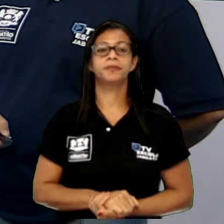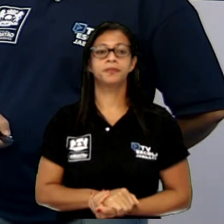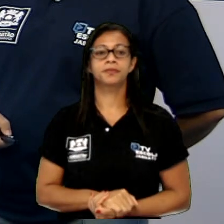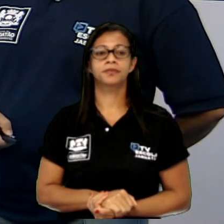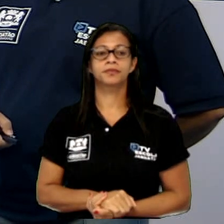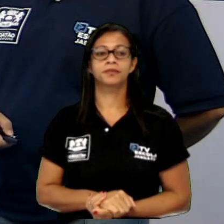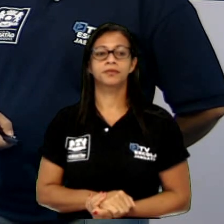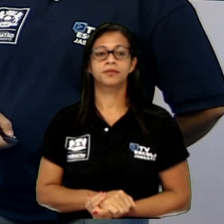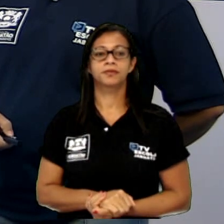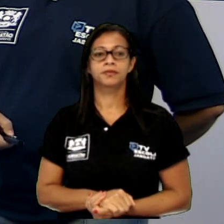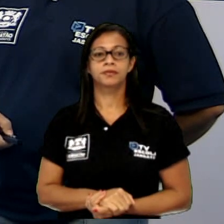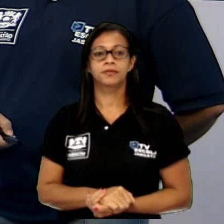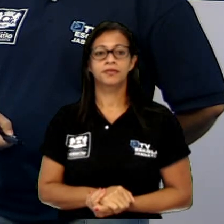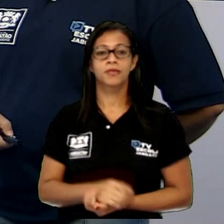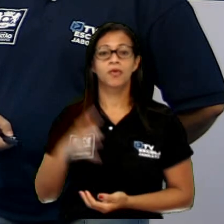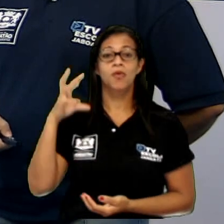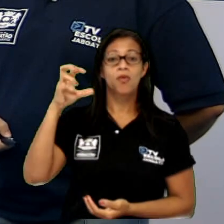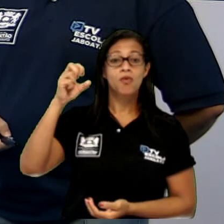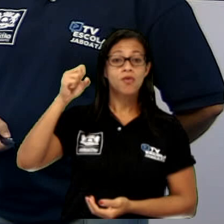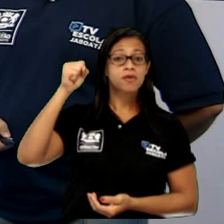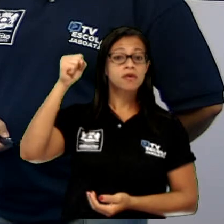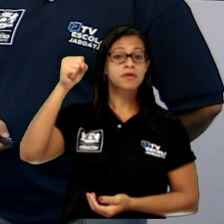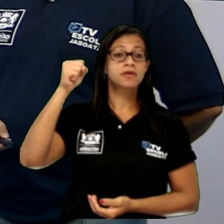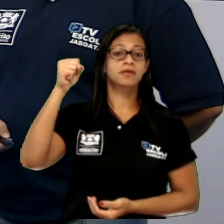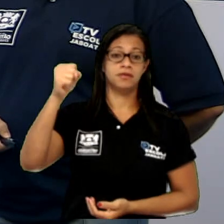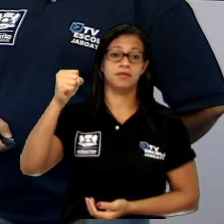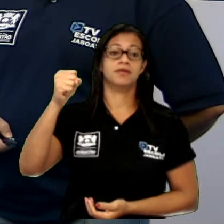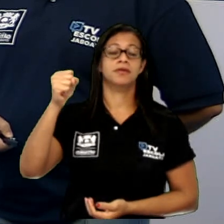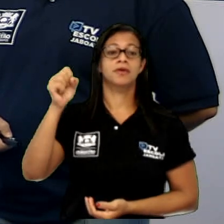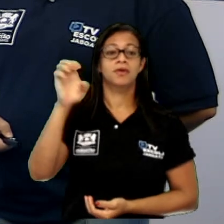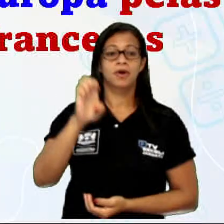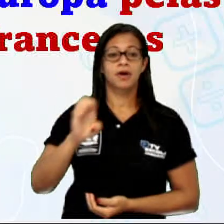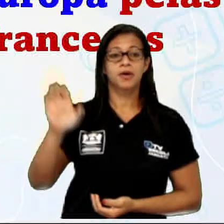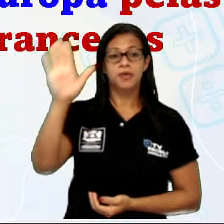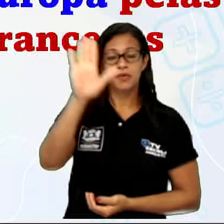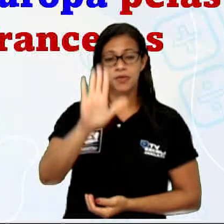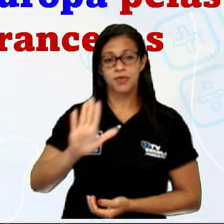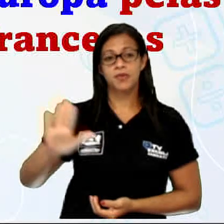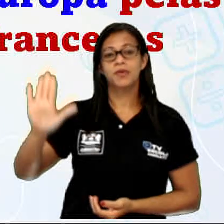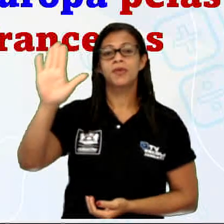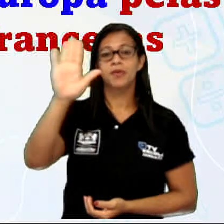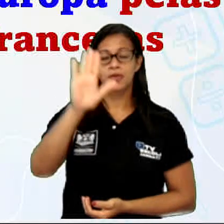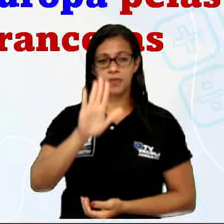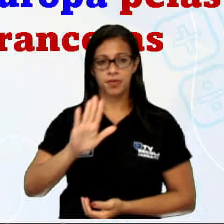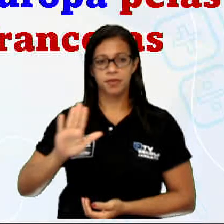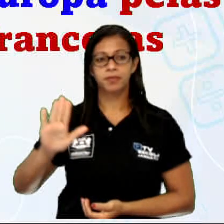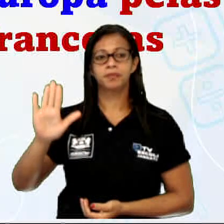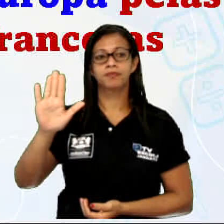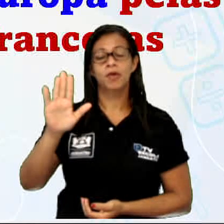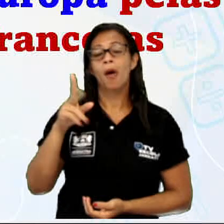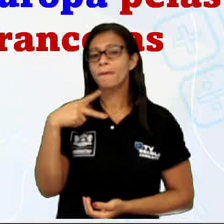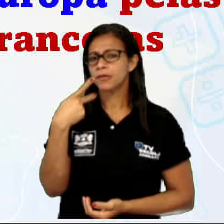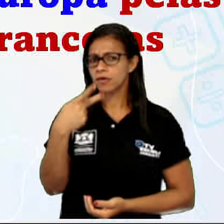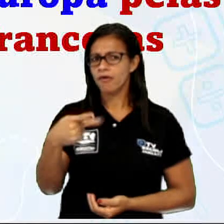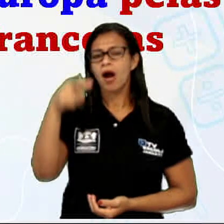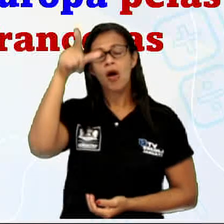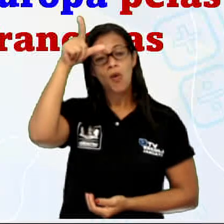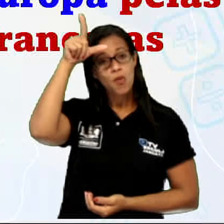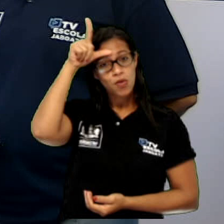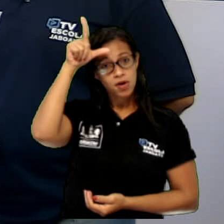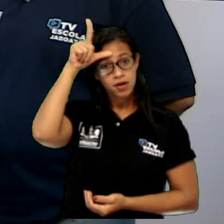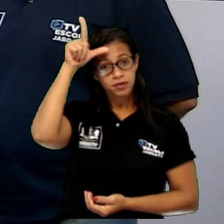conquistando boa parte da Europa pelas forças francesas. Por isso que eu disse para vocês que um grande líder, né, um homem